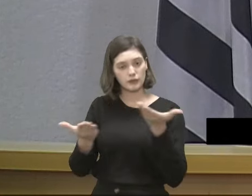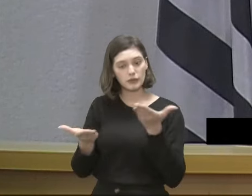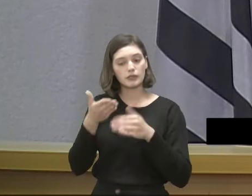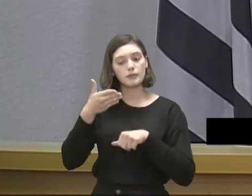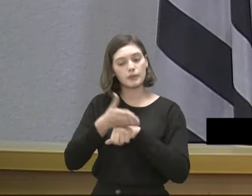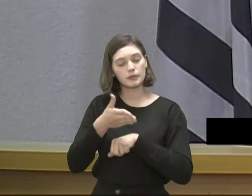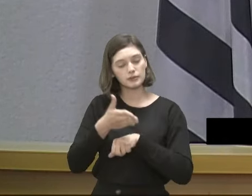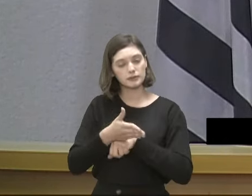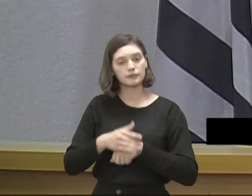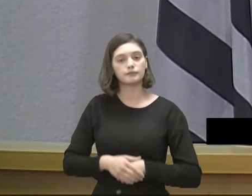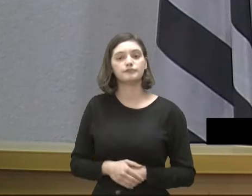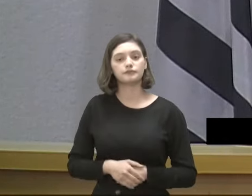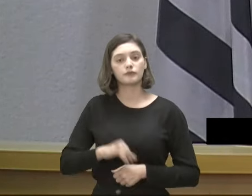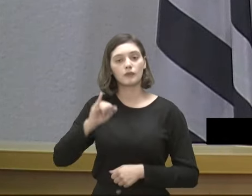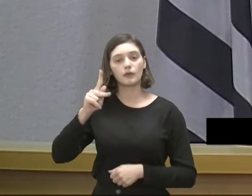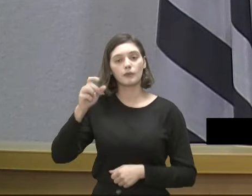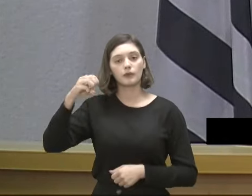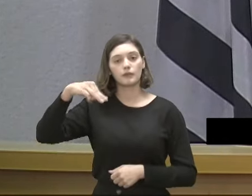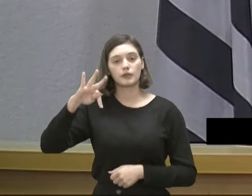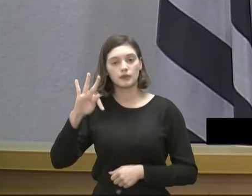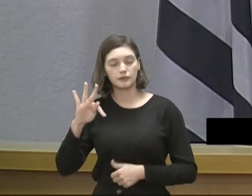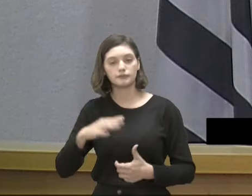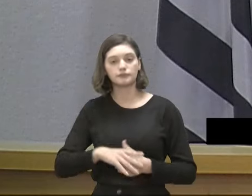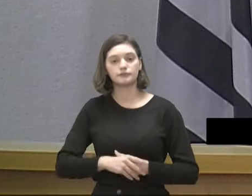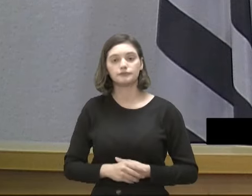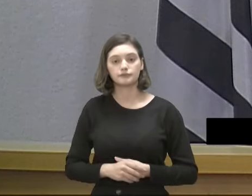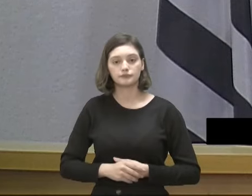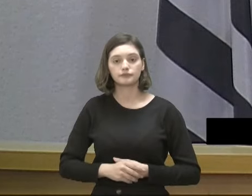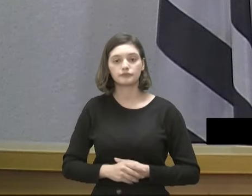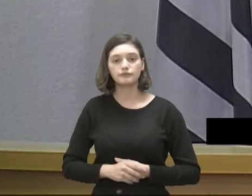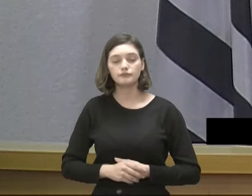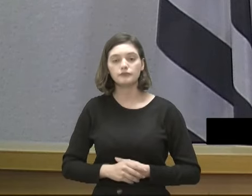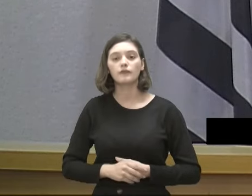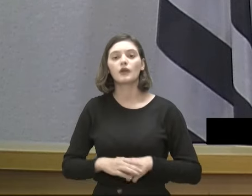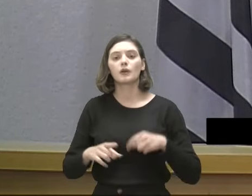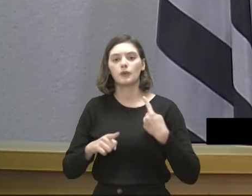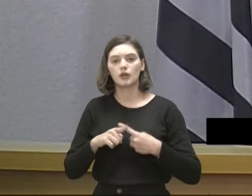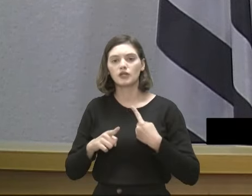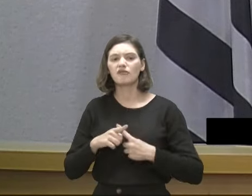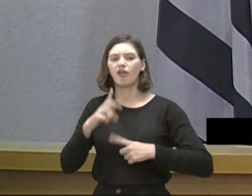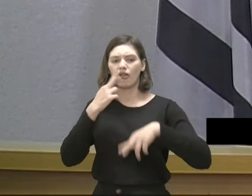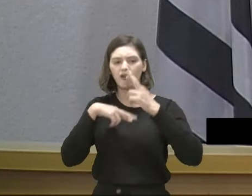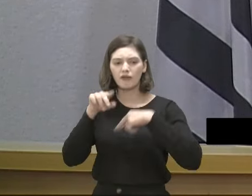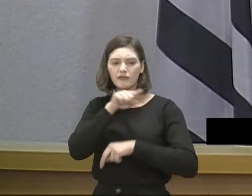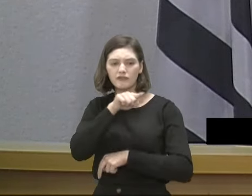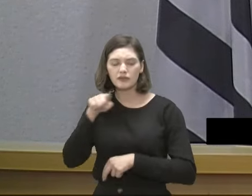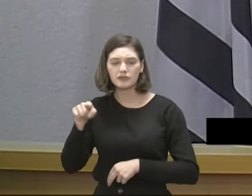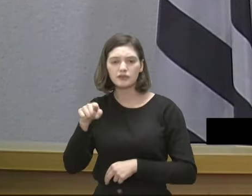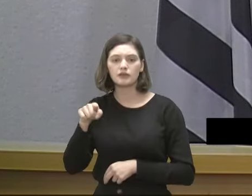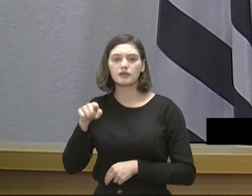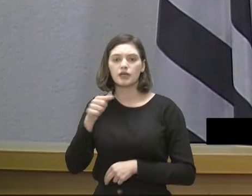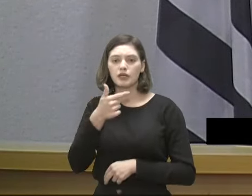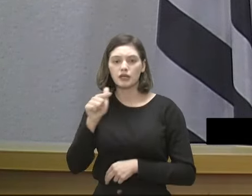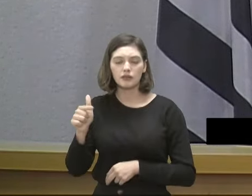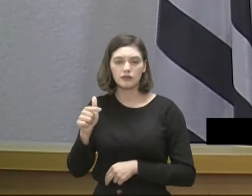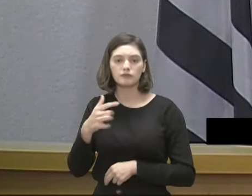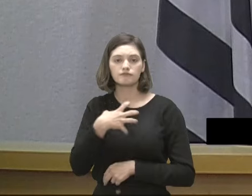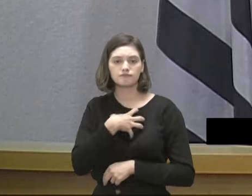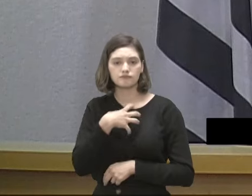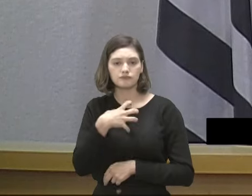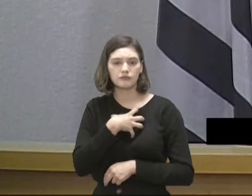participam do Instituto de Previdência, tá? Porque recebi reclamações que vocês ficaram sentidos com